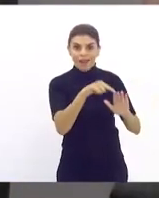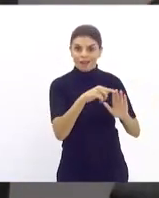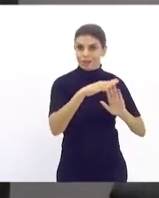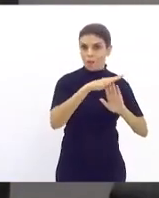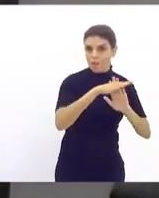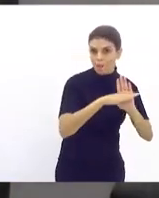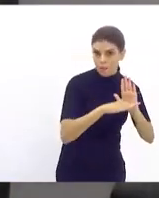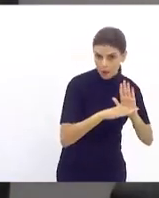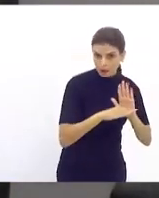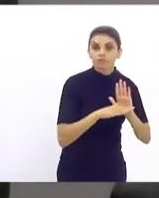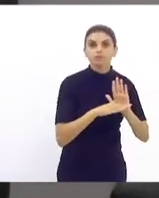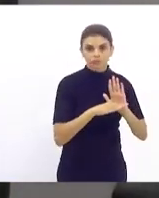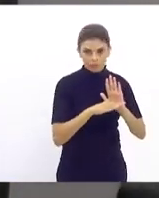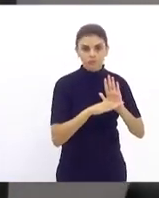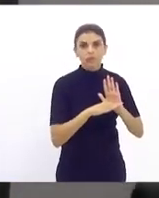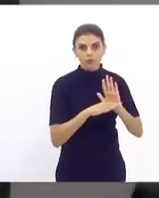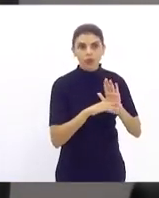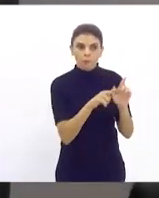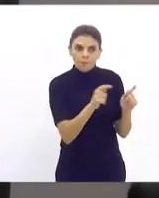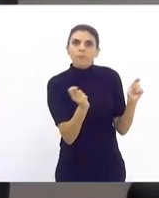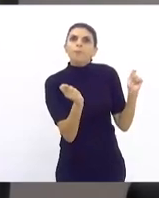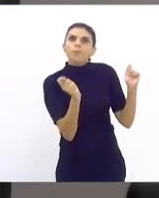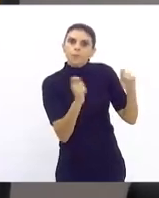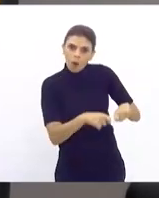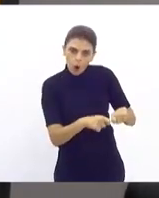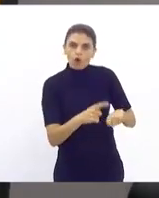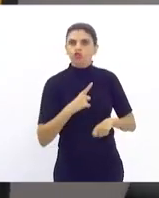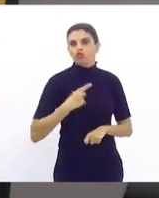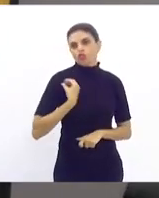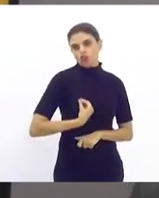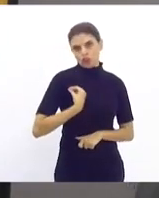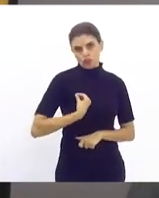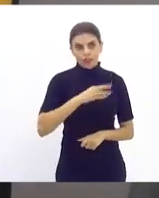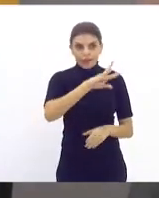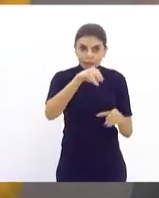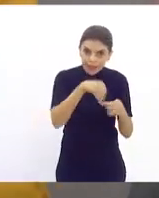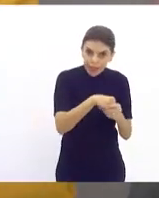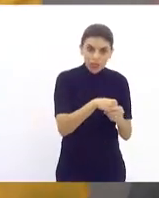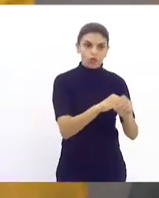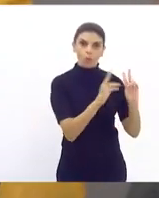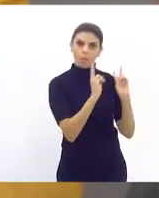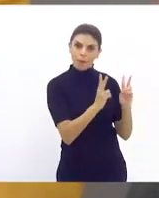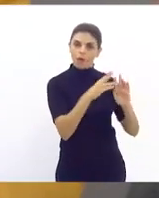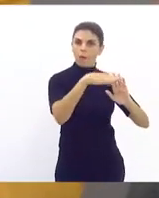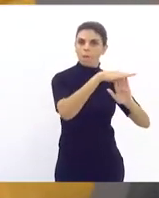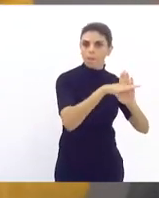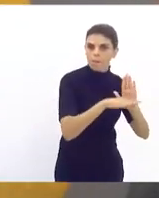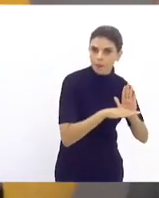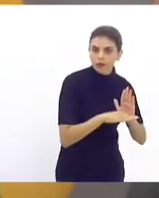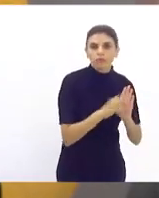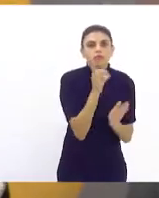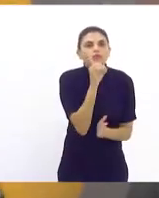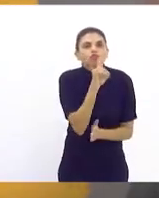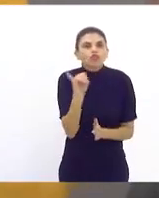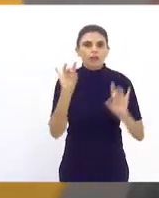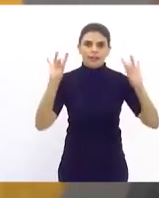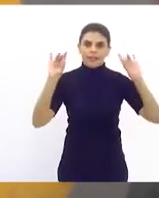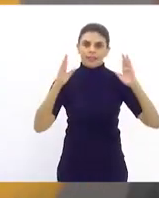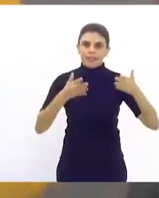programa, inclusive, ele pode até constar dentro do programa uma data.